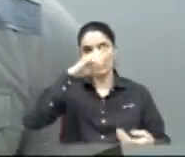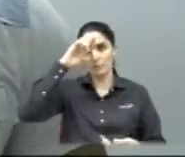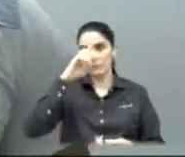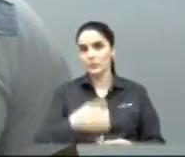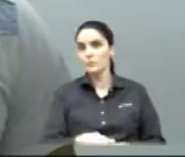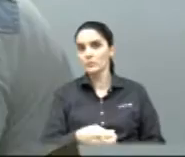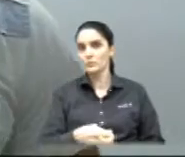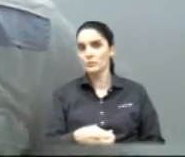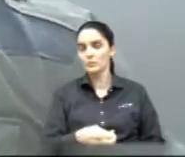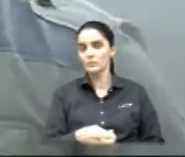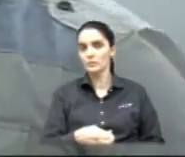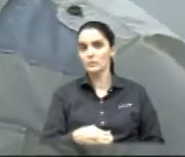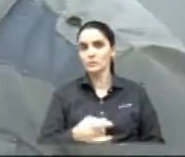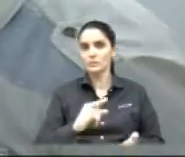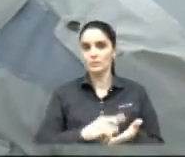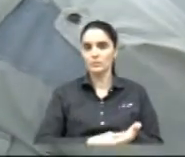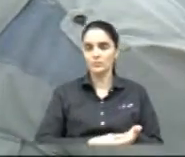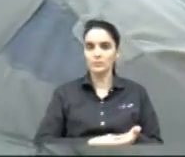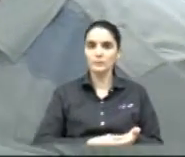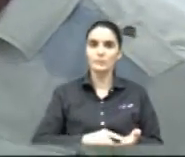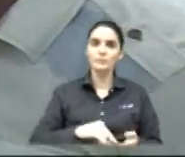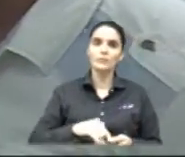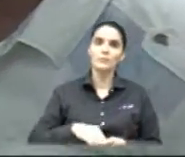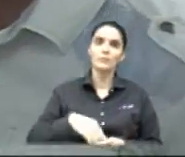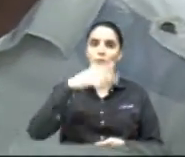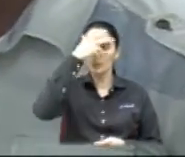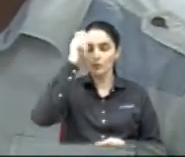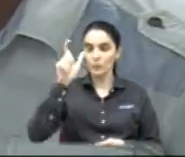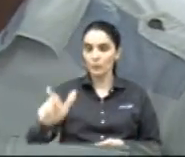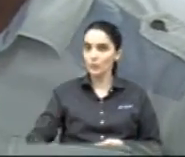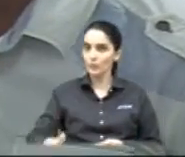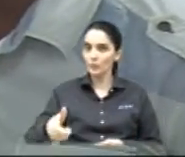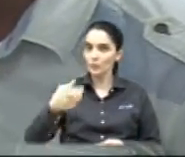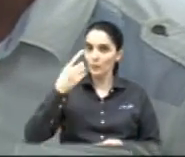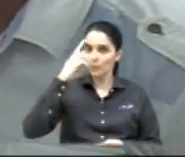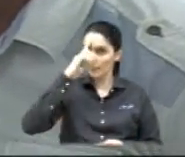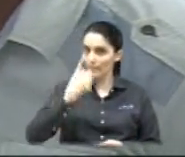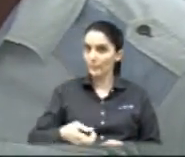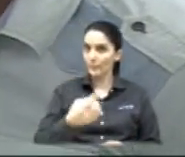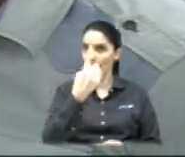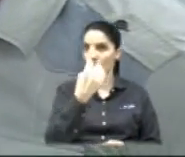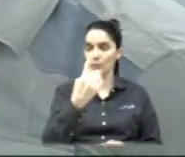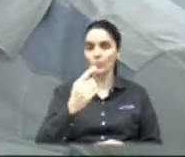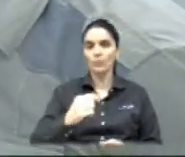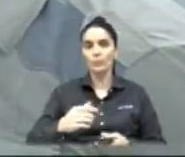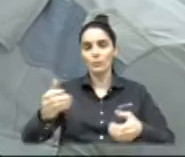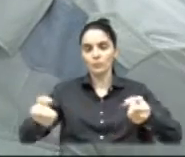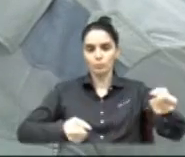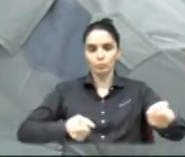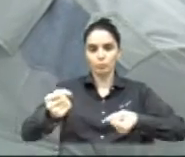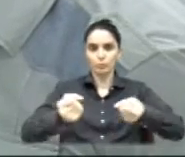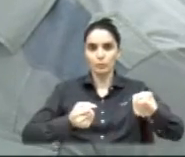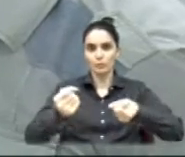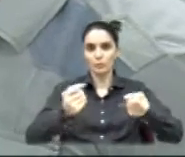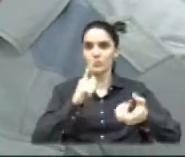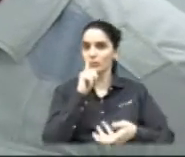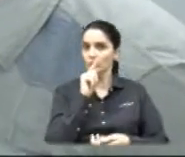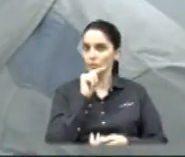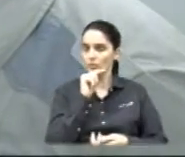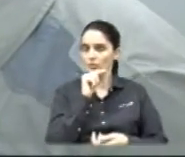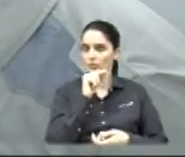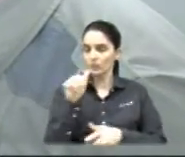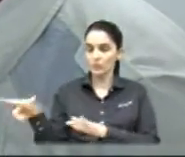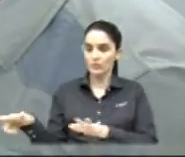via liminar, que o prefeito Caçado mandasse 1 caminhão-pipa de água por semana para aquelas famílias. Foi